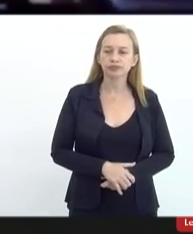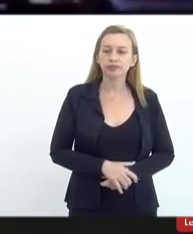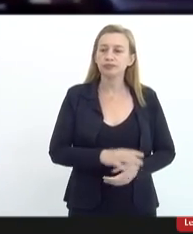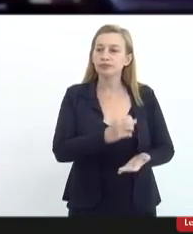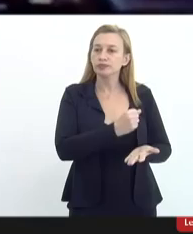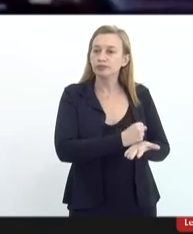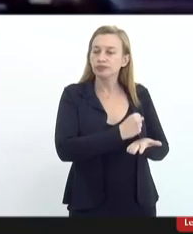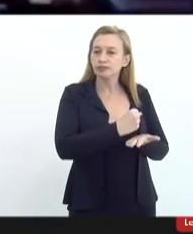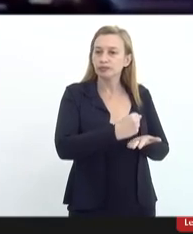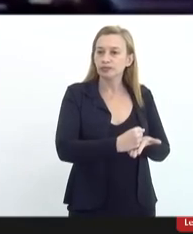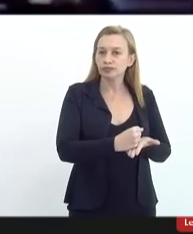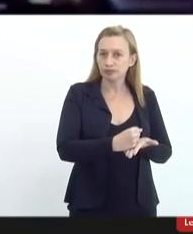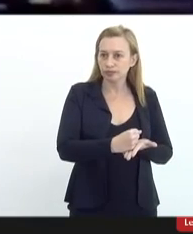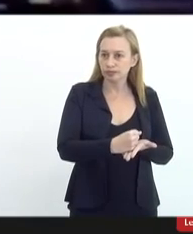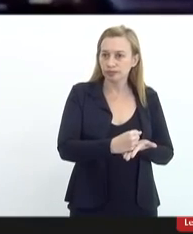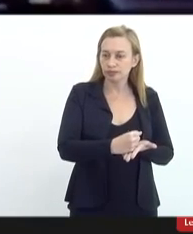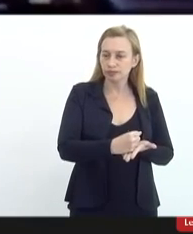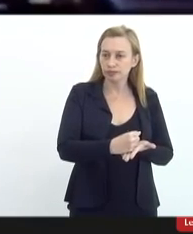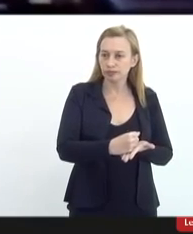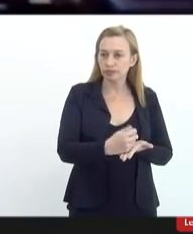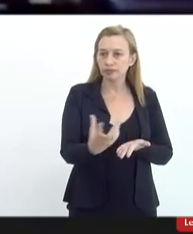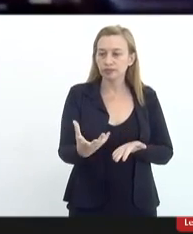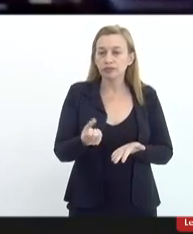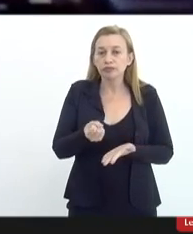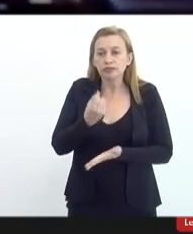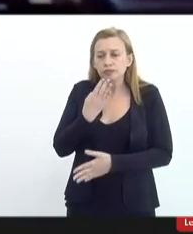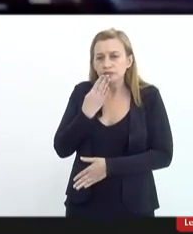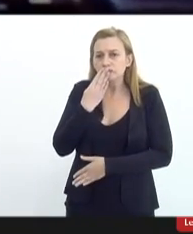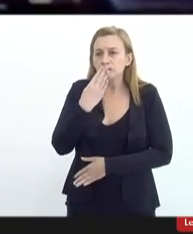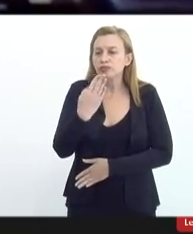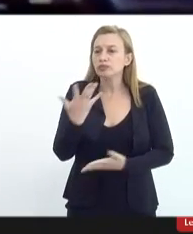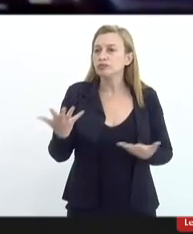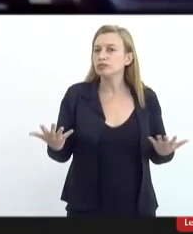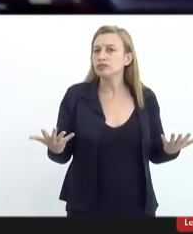contratação de adeptos para esse tipo de